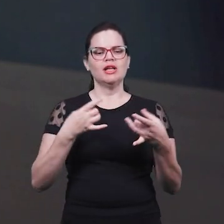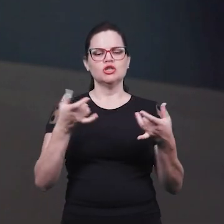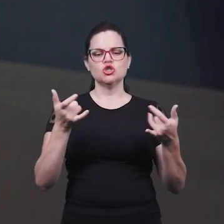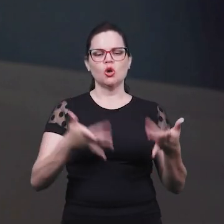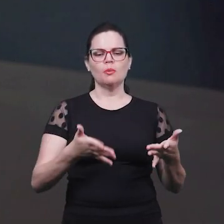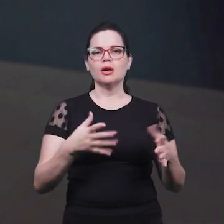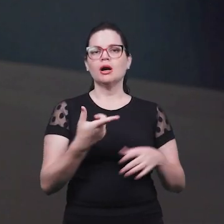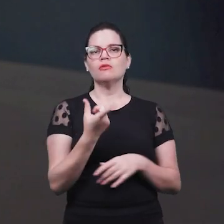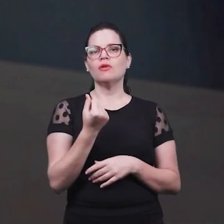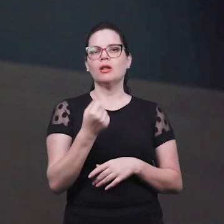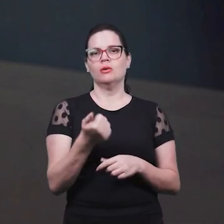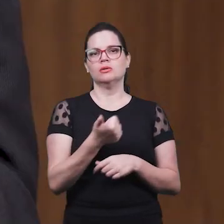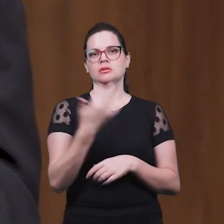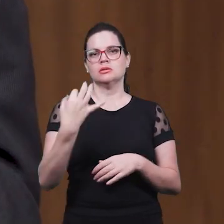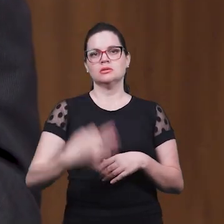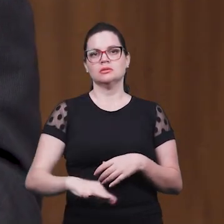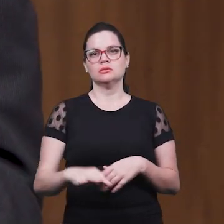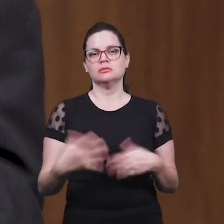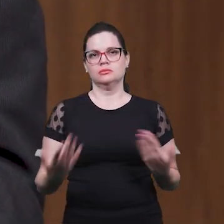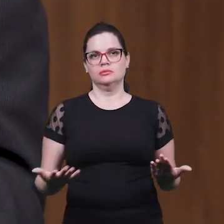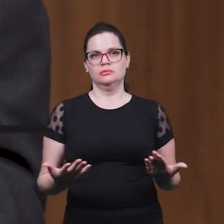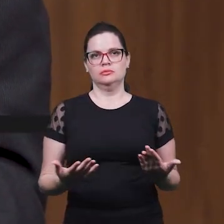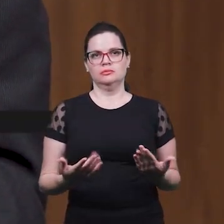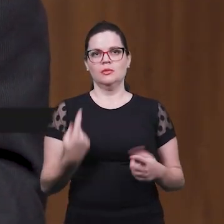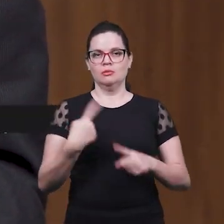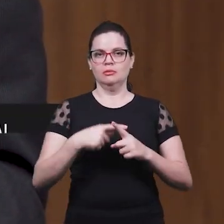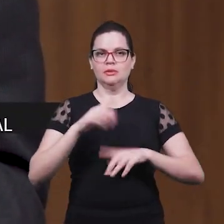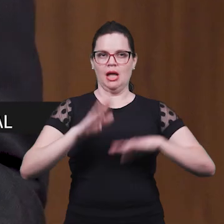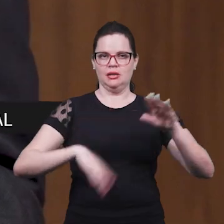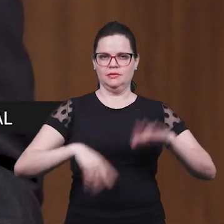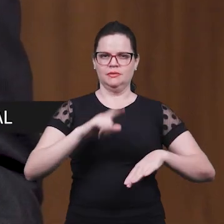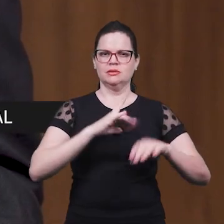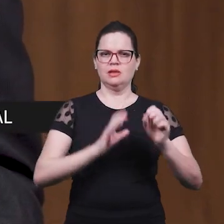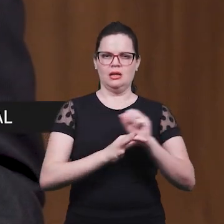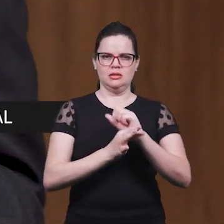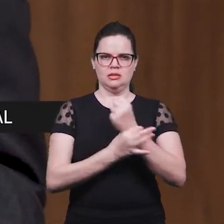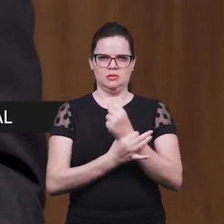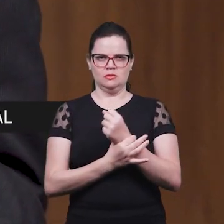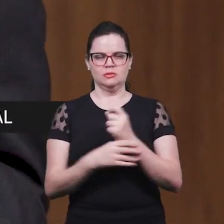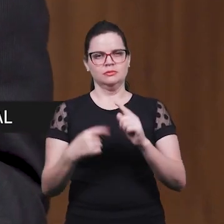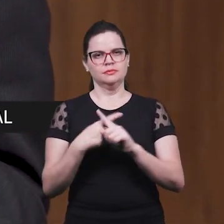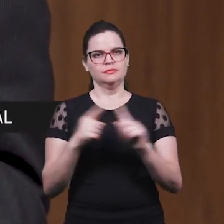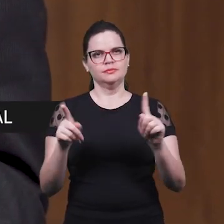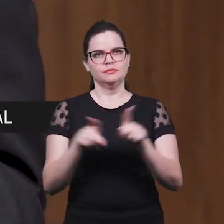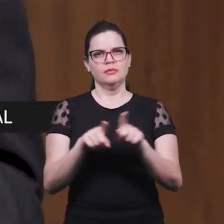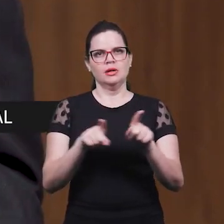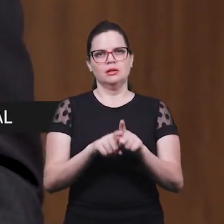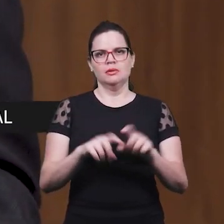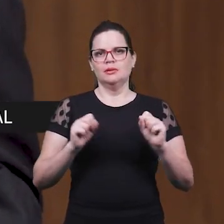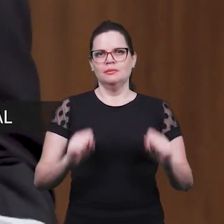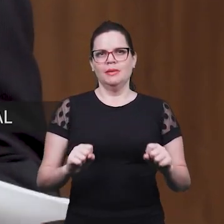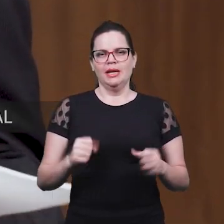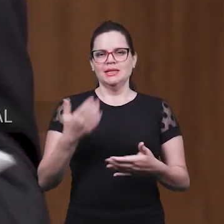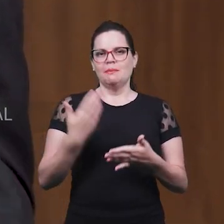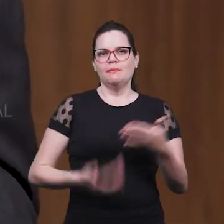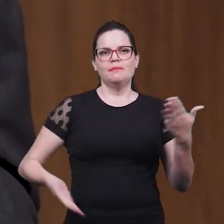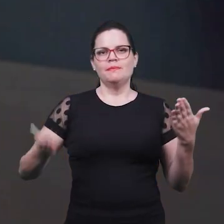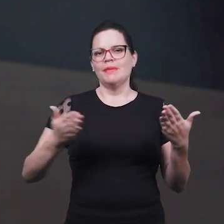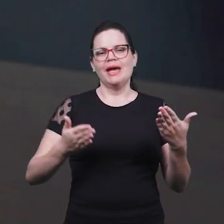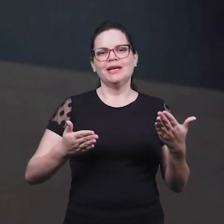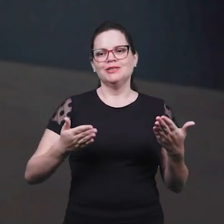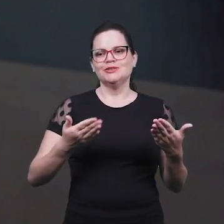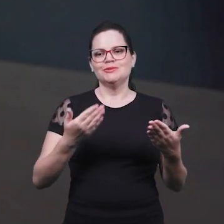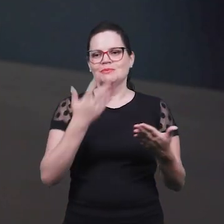ganho real. Ou seja, às vezes tem até uma segurança que dá essa impressão, mas em compensação o poder de compra perdeu.